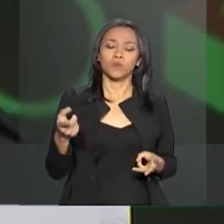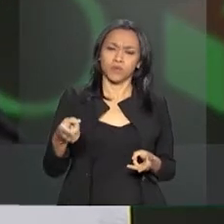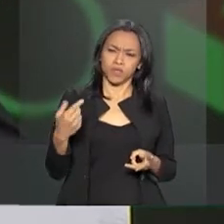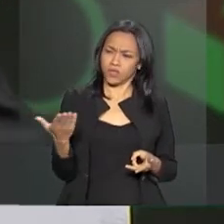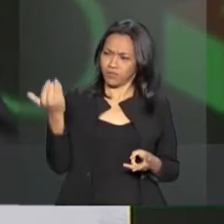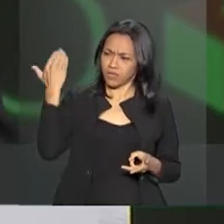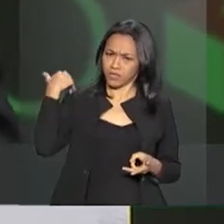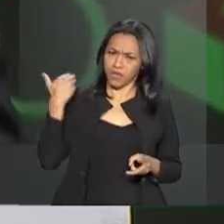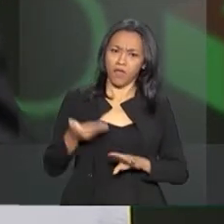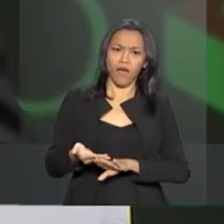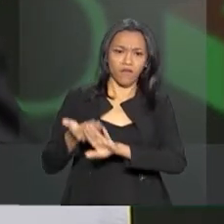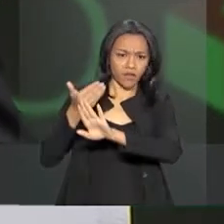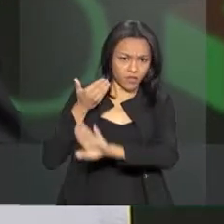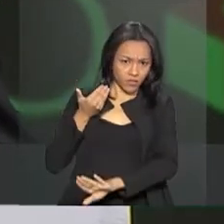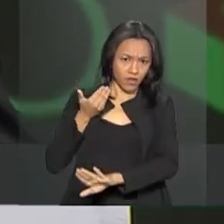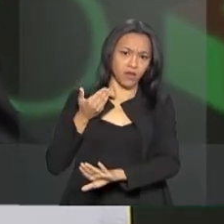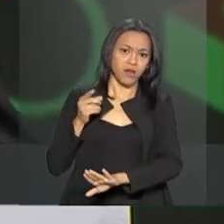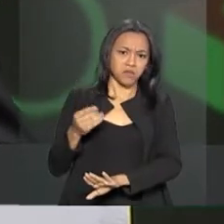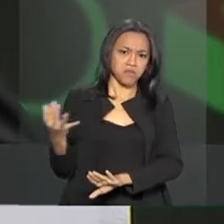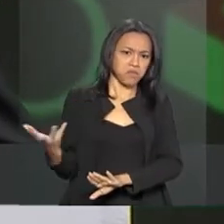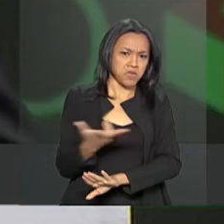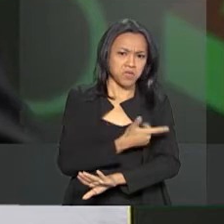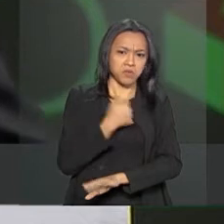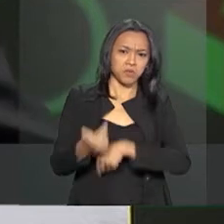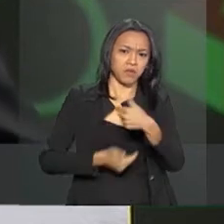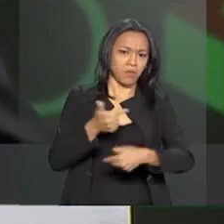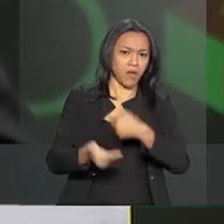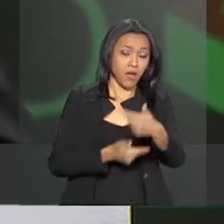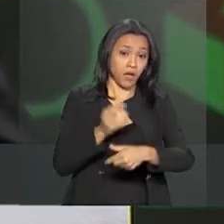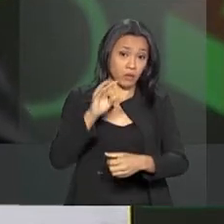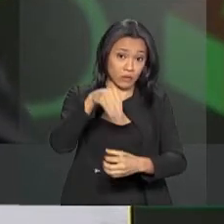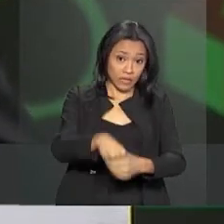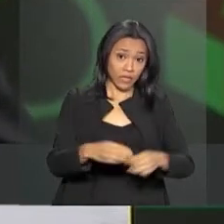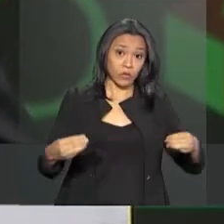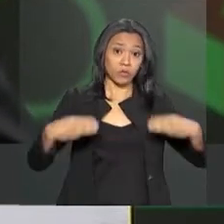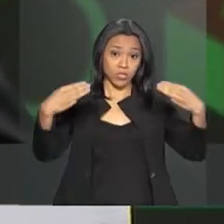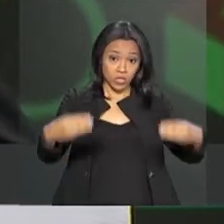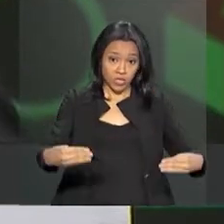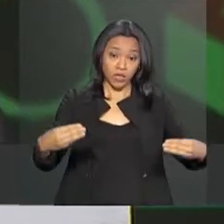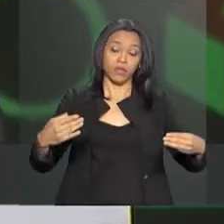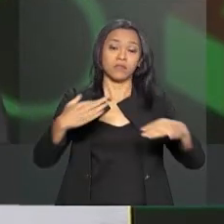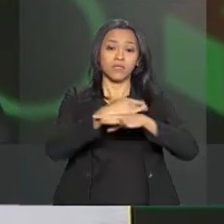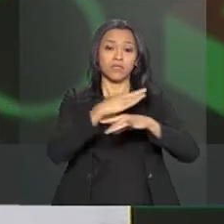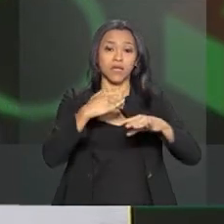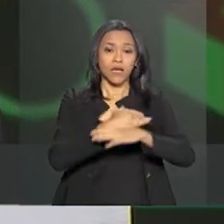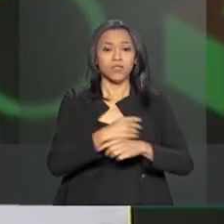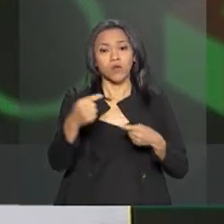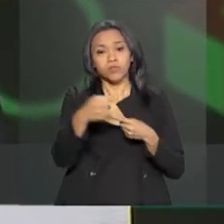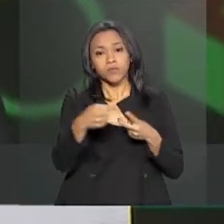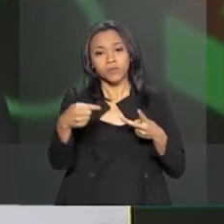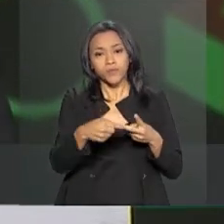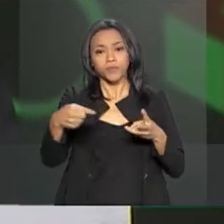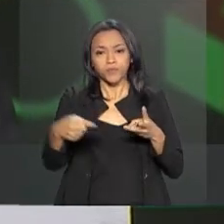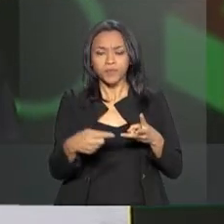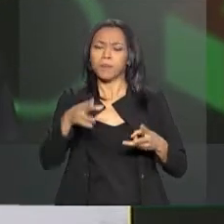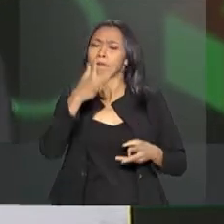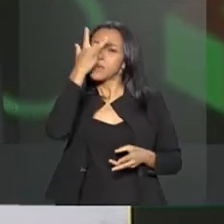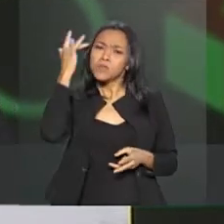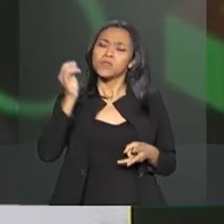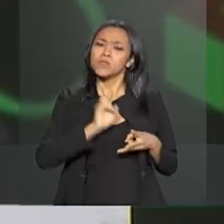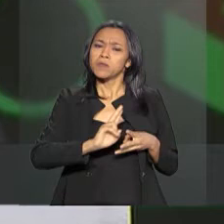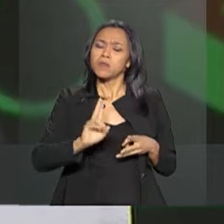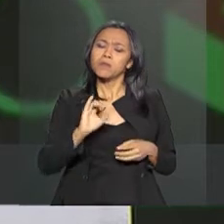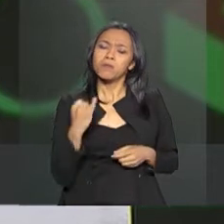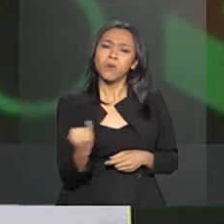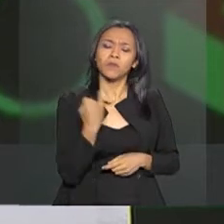época afastado, fazendo um belíssimo trabalho no Ministério das Cidades, mas foram pessoas importantíssimas nesse